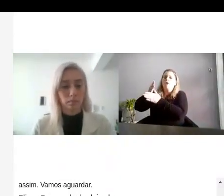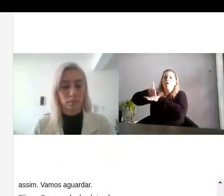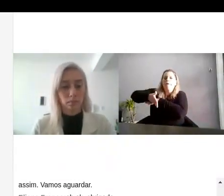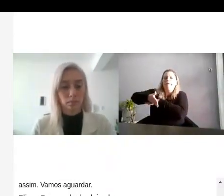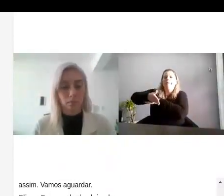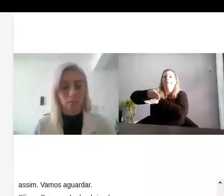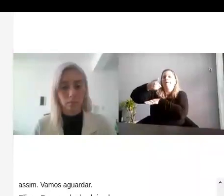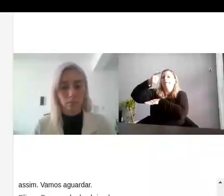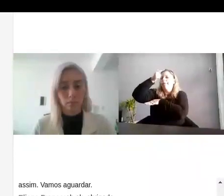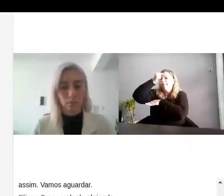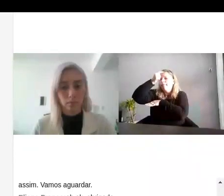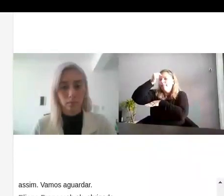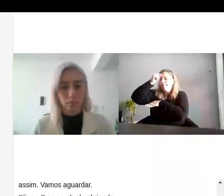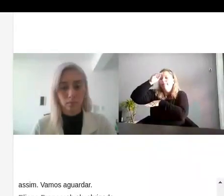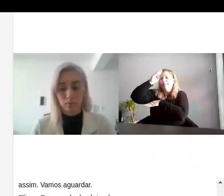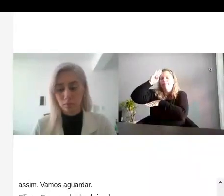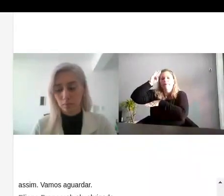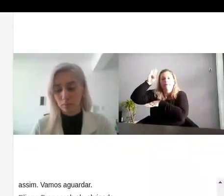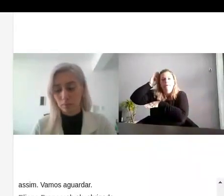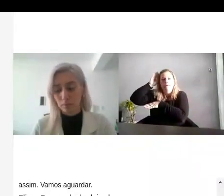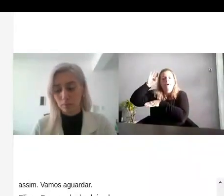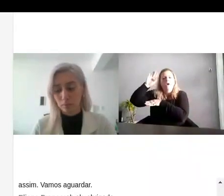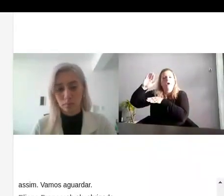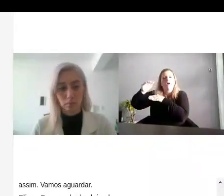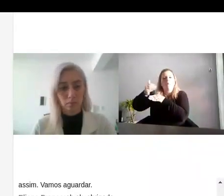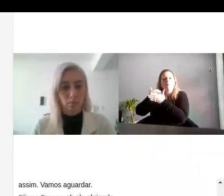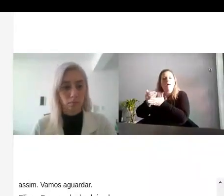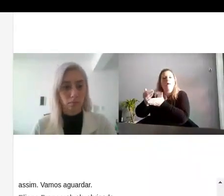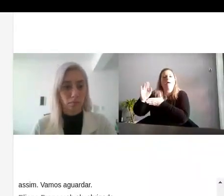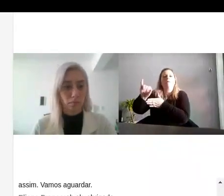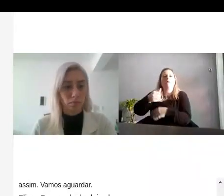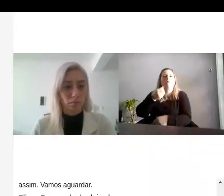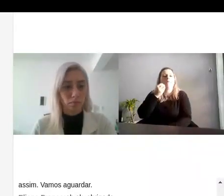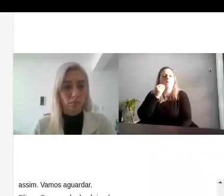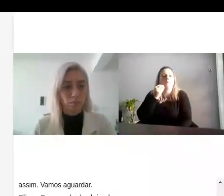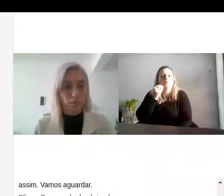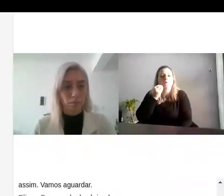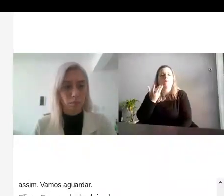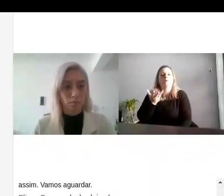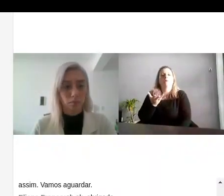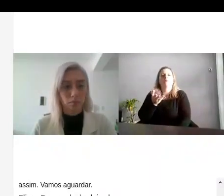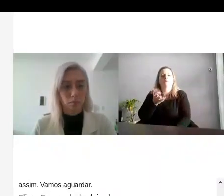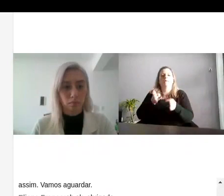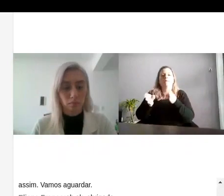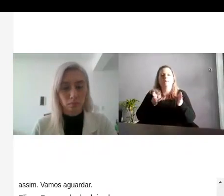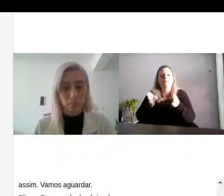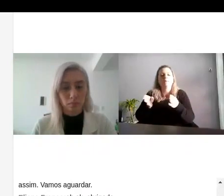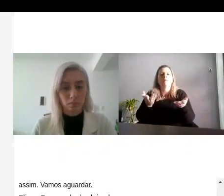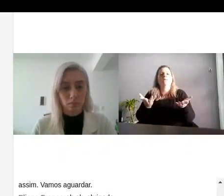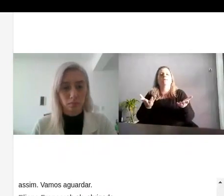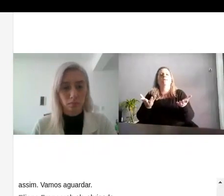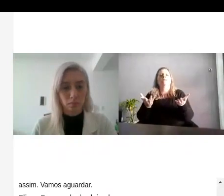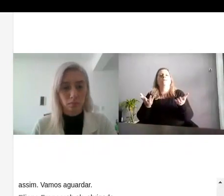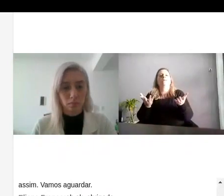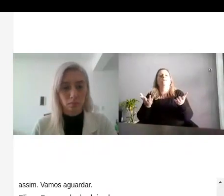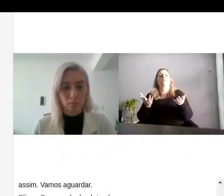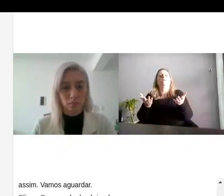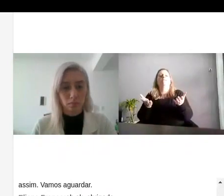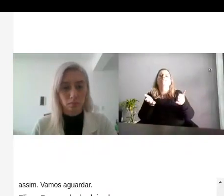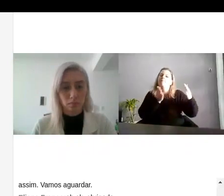ter oportunidades e acessibilidade ao meio das pesquisas e, portanto, eu ainda